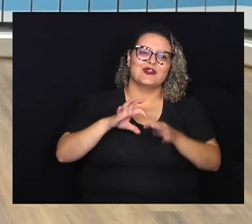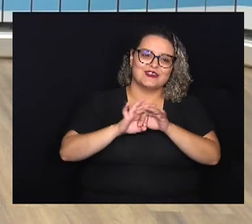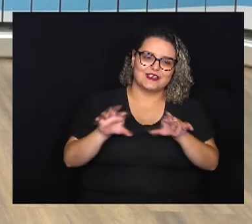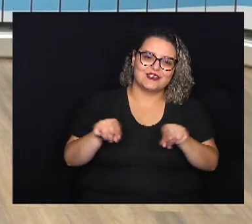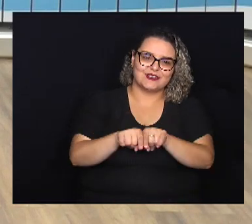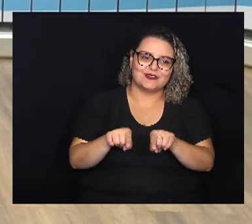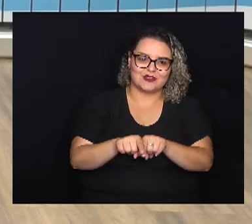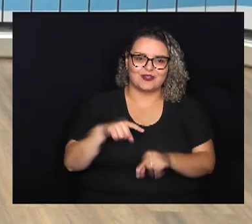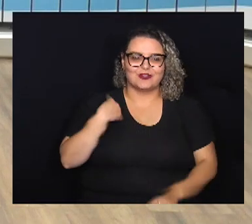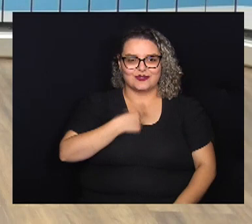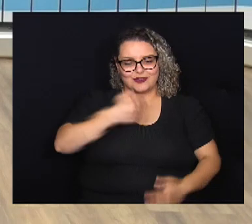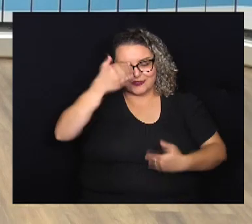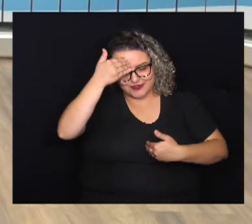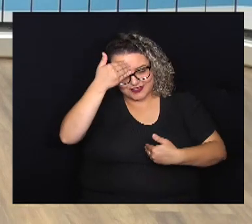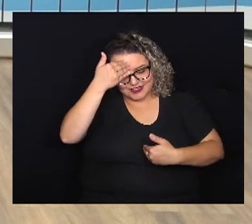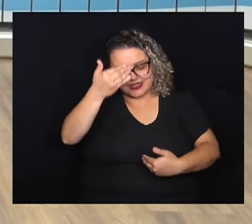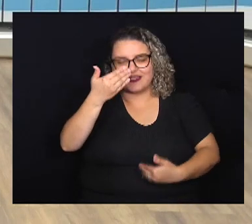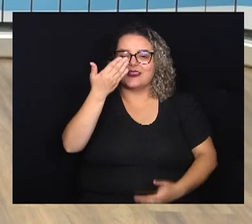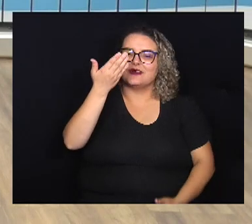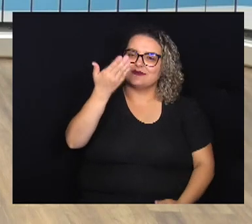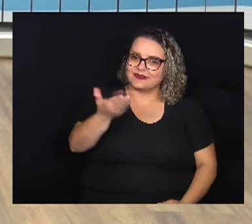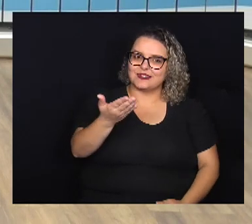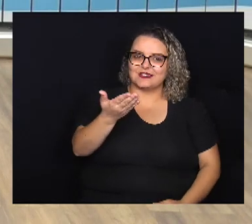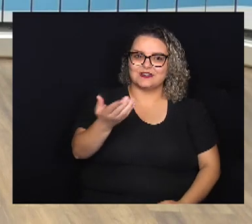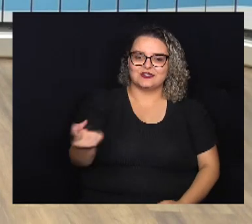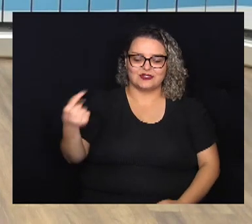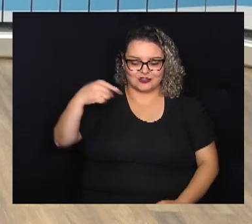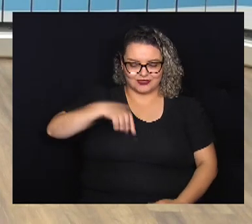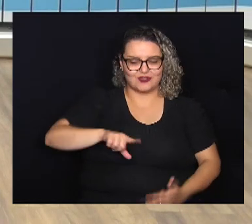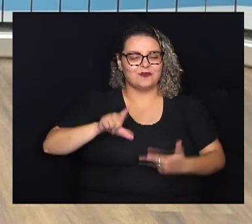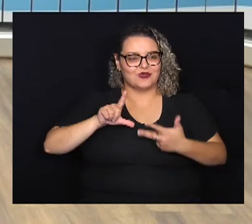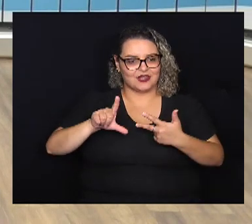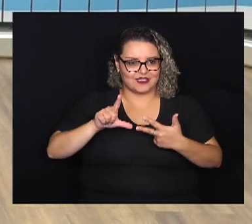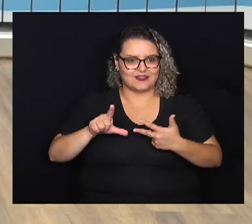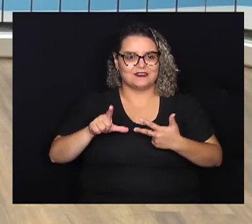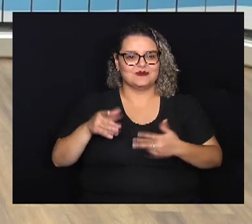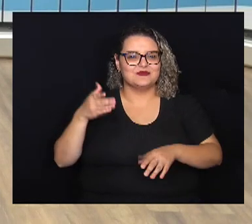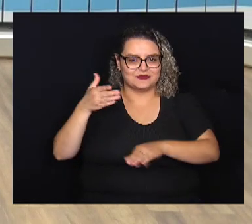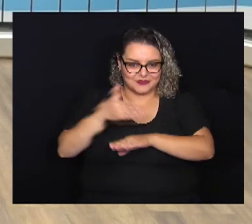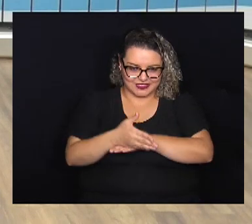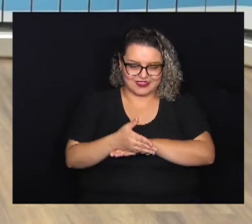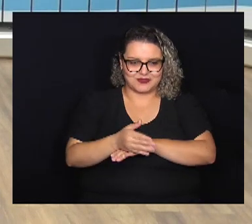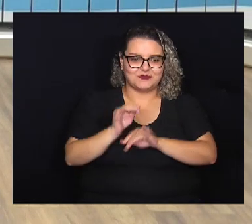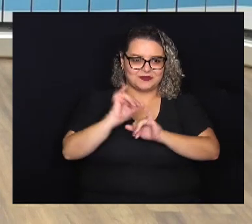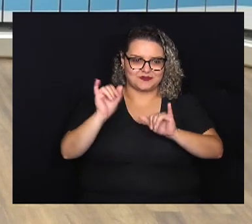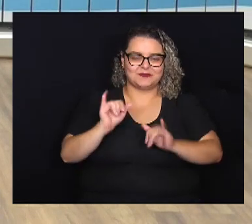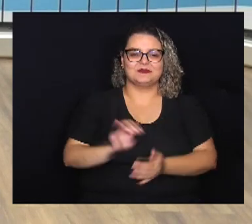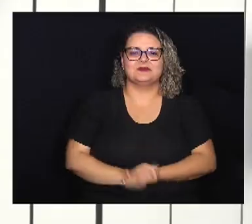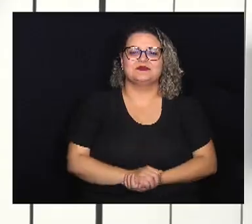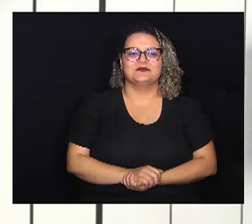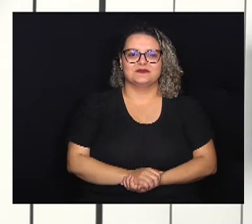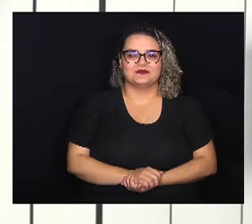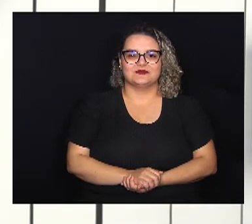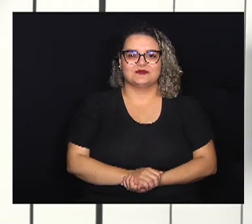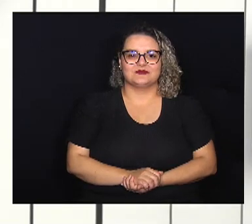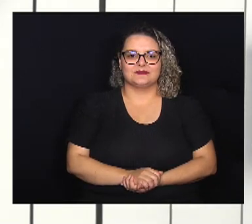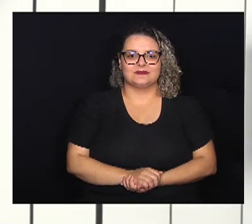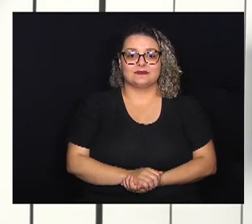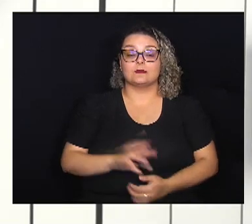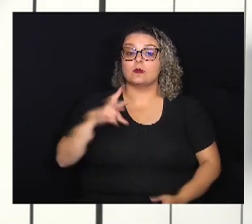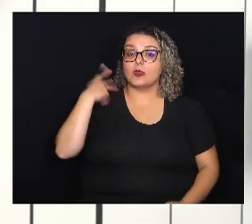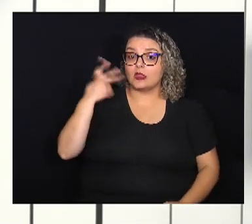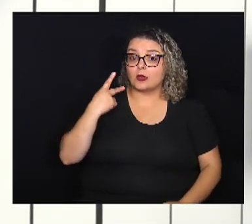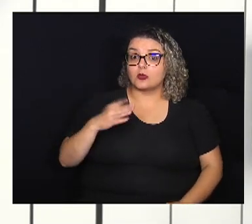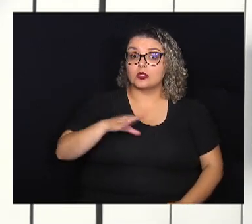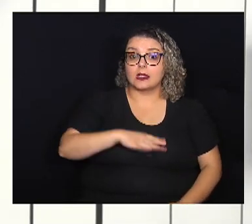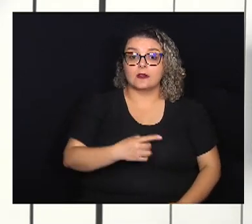o nosso agradecimento a você que veio ao Legislativo Campineiro participar dessa campanha. Os vereadores de